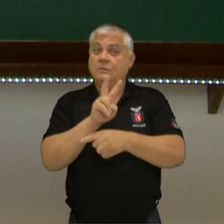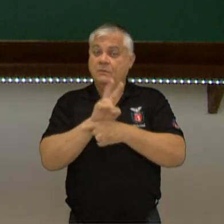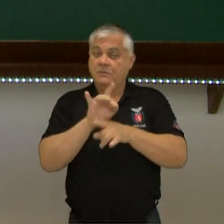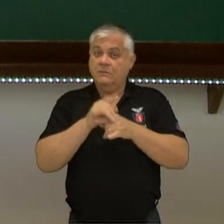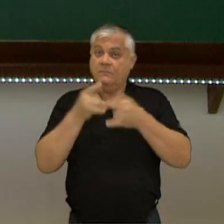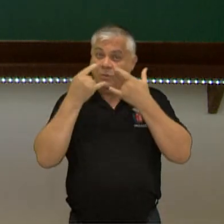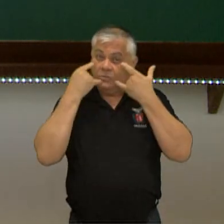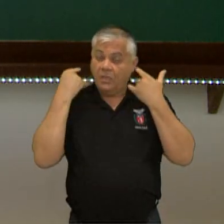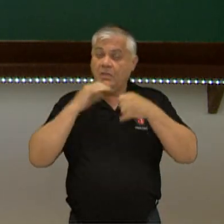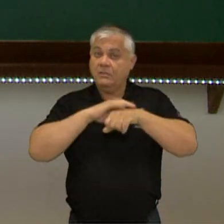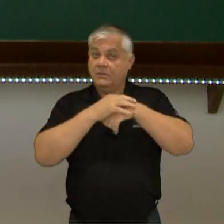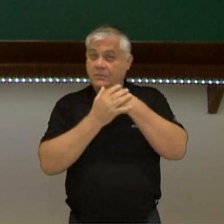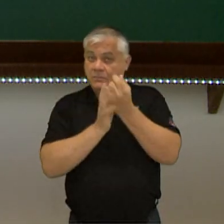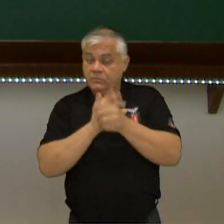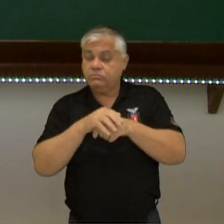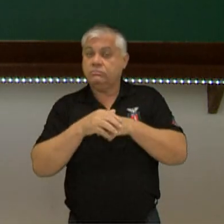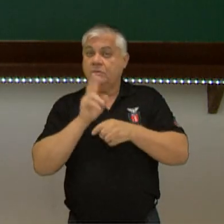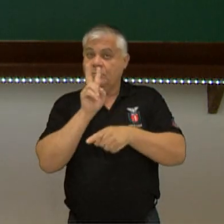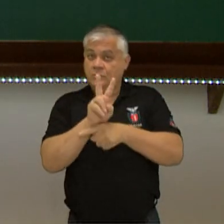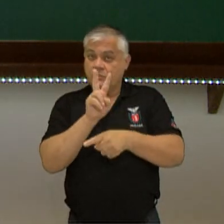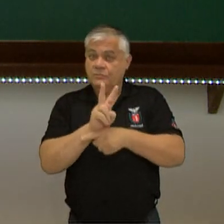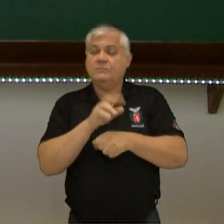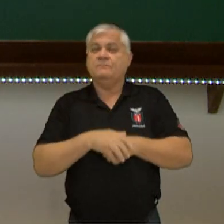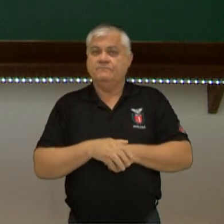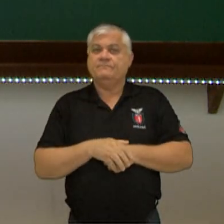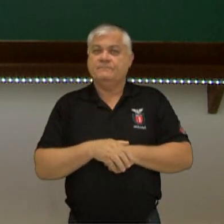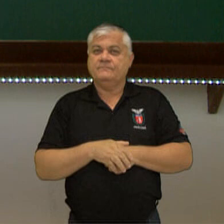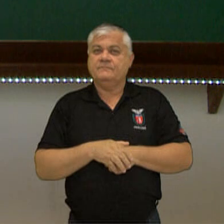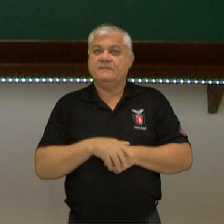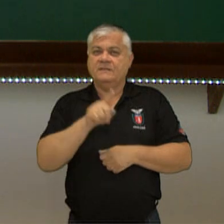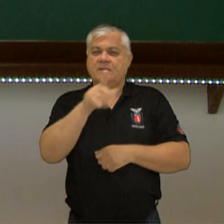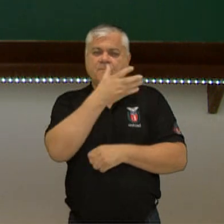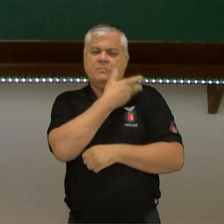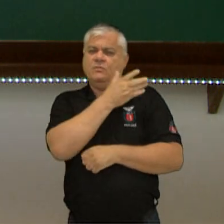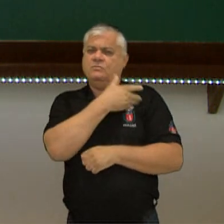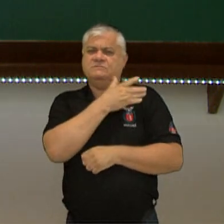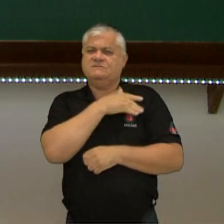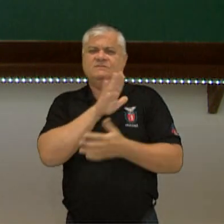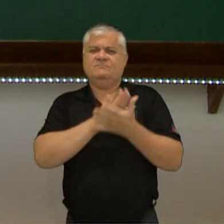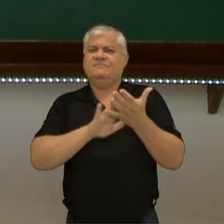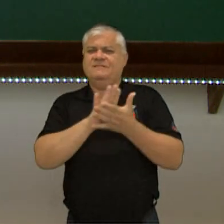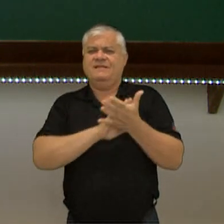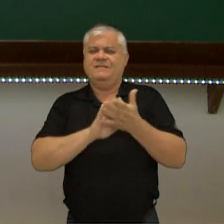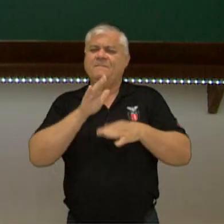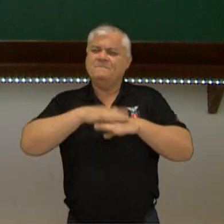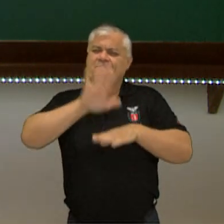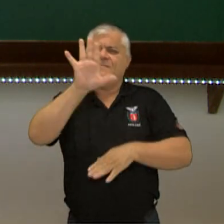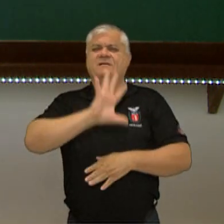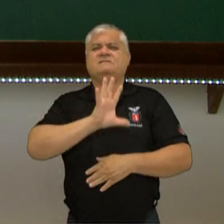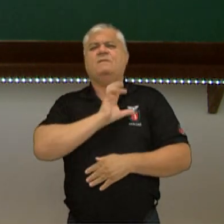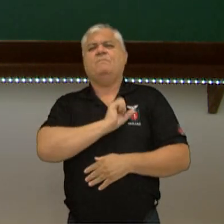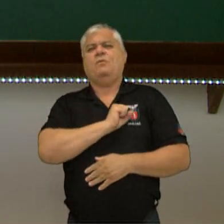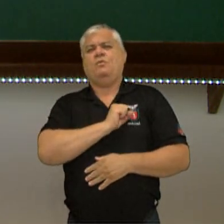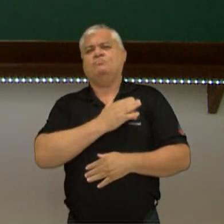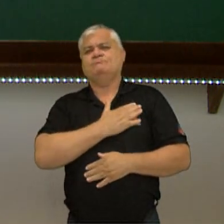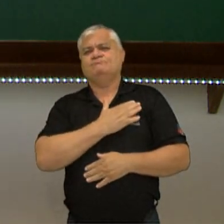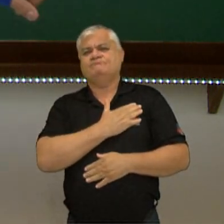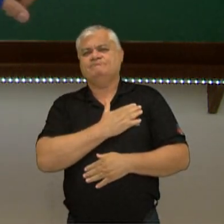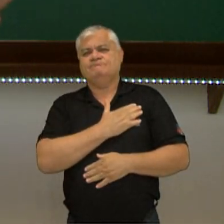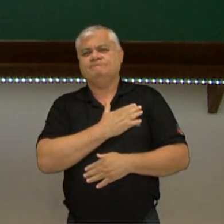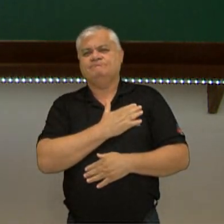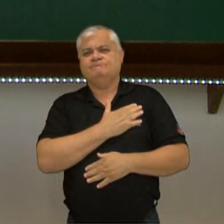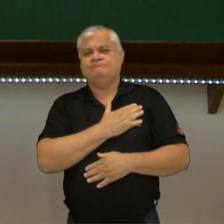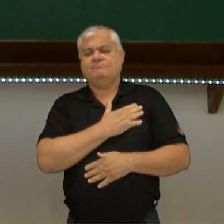protejam. E aí, sejam menos preconceito, seja mais amor no peito.